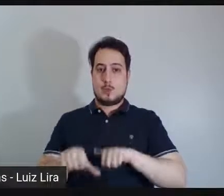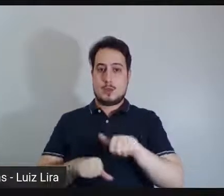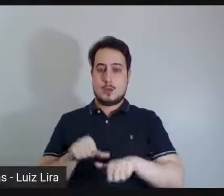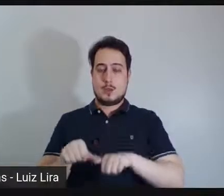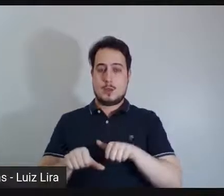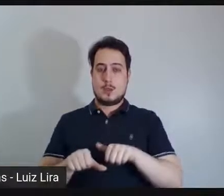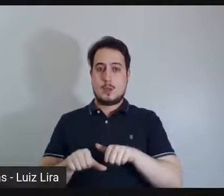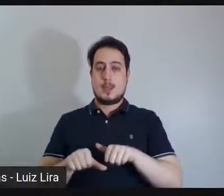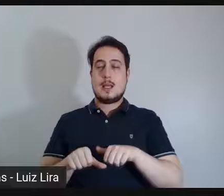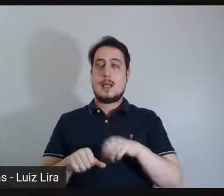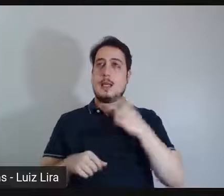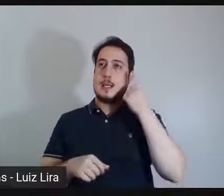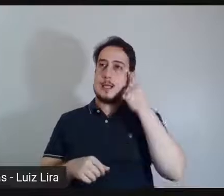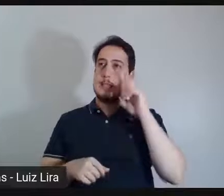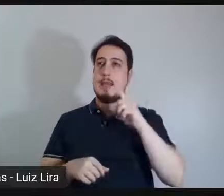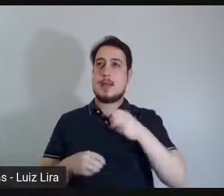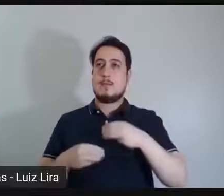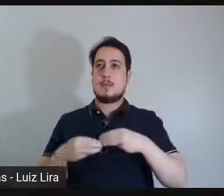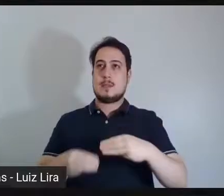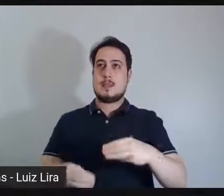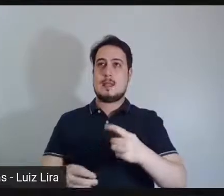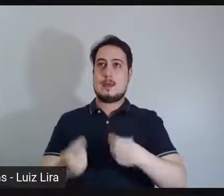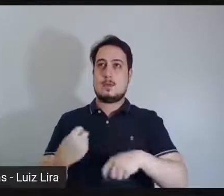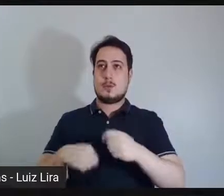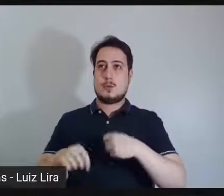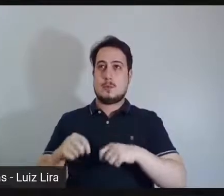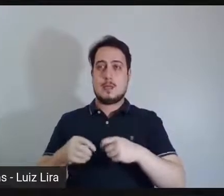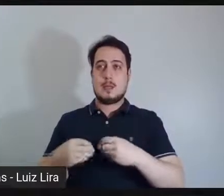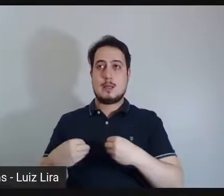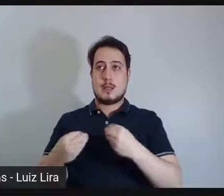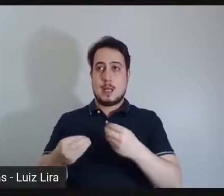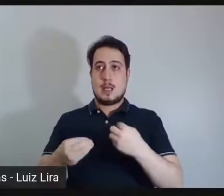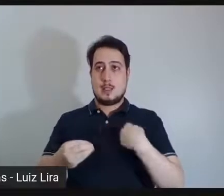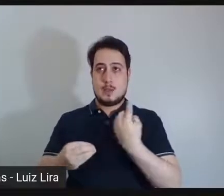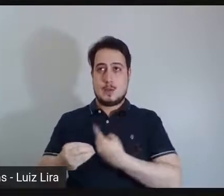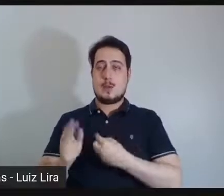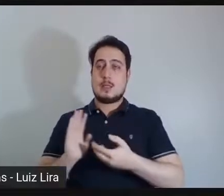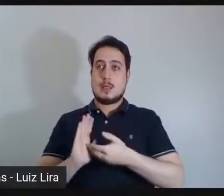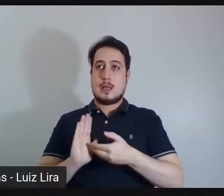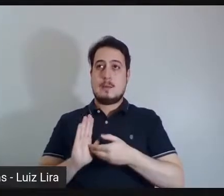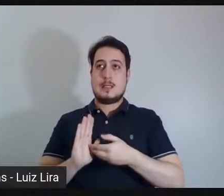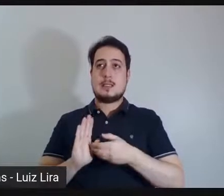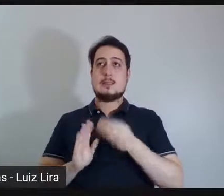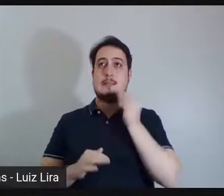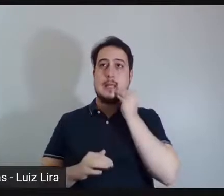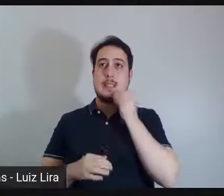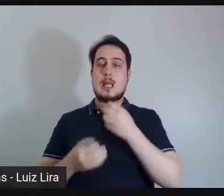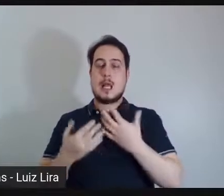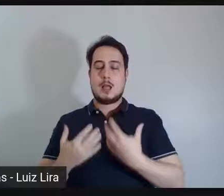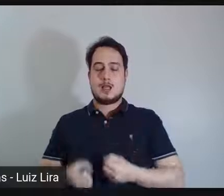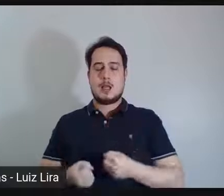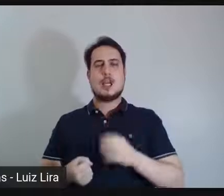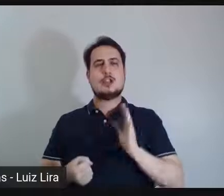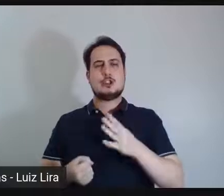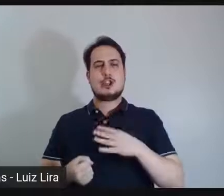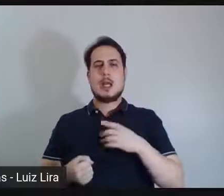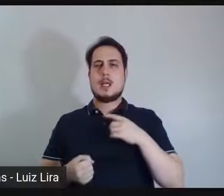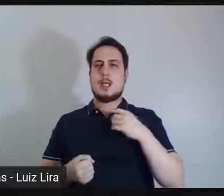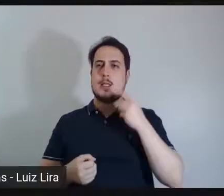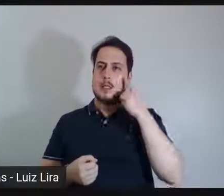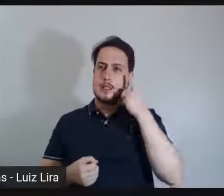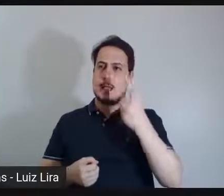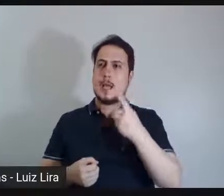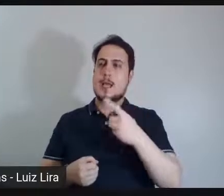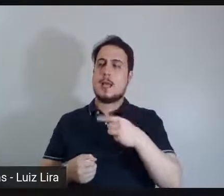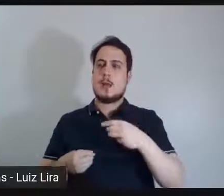Ministério da Economia traz, a Câmara tenta internalizar. E também a gente já deu também algumas ideias que foram acolhidas no